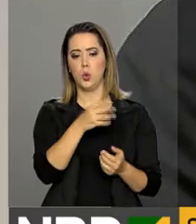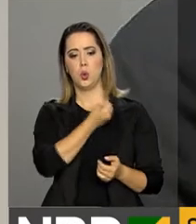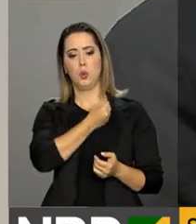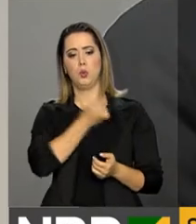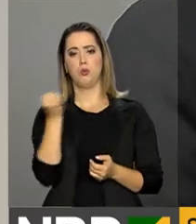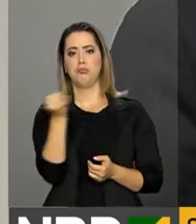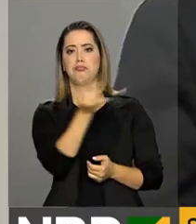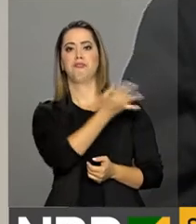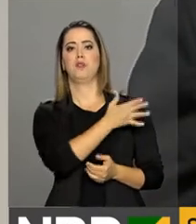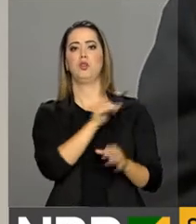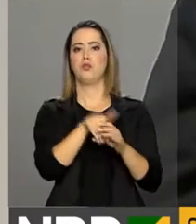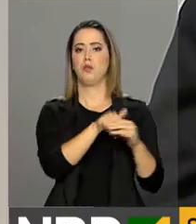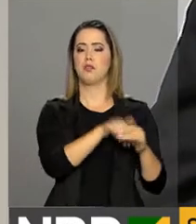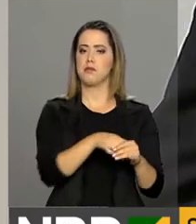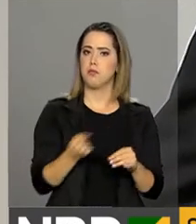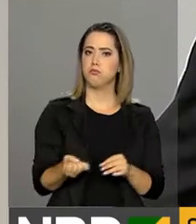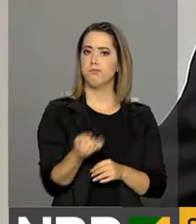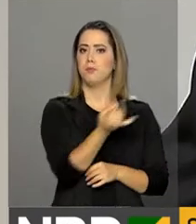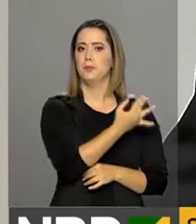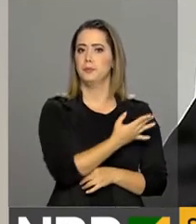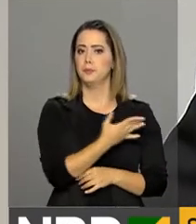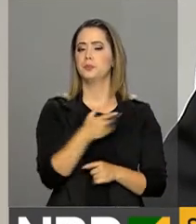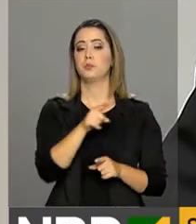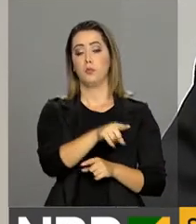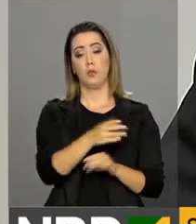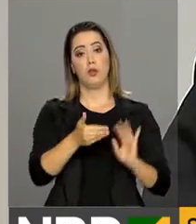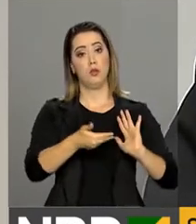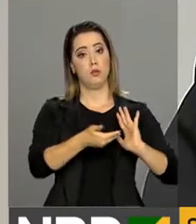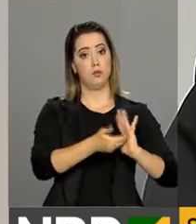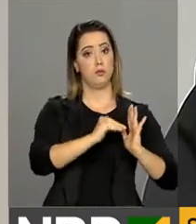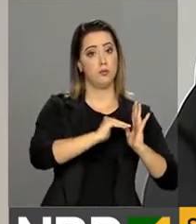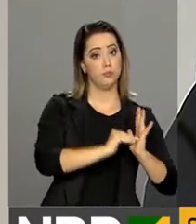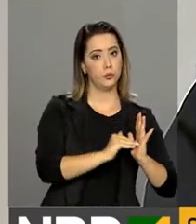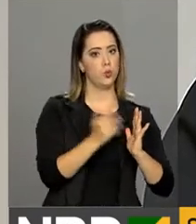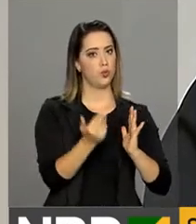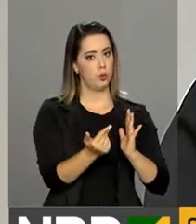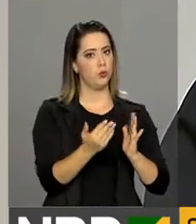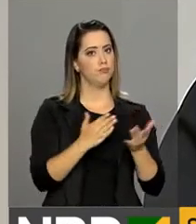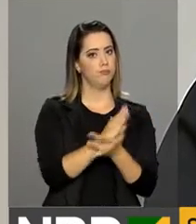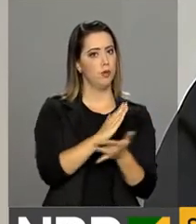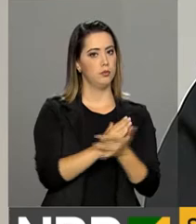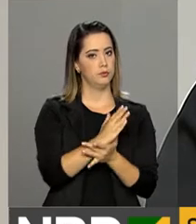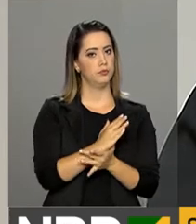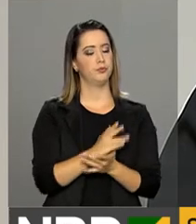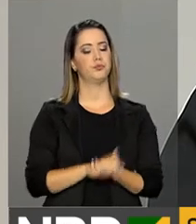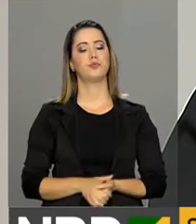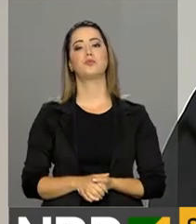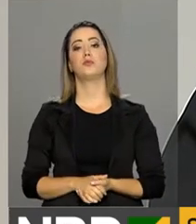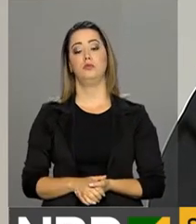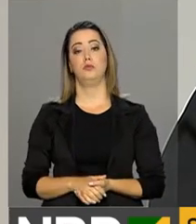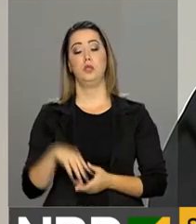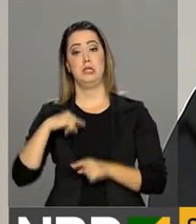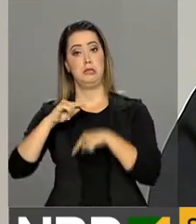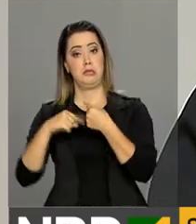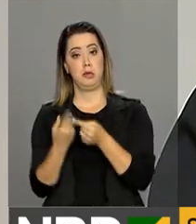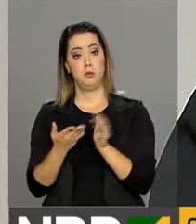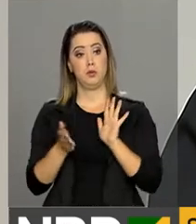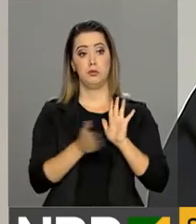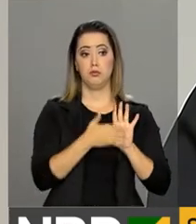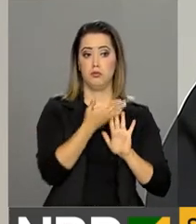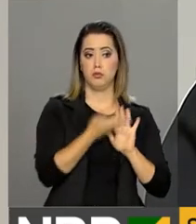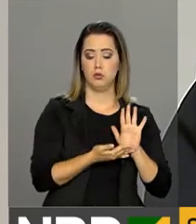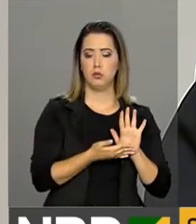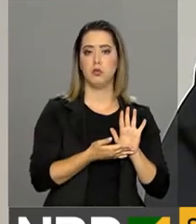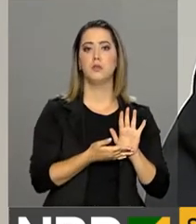deputados como no senado federal depois nós quando apresentamos ao